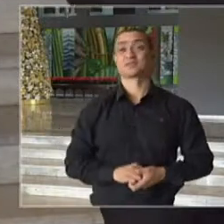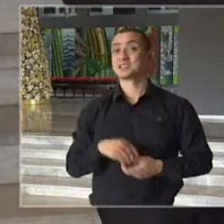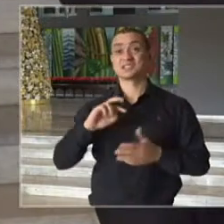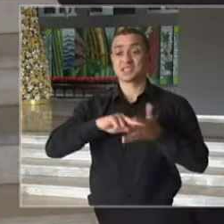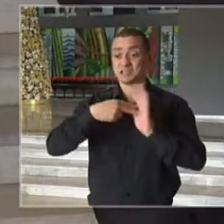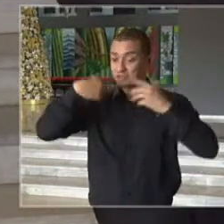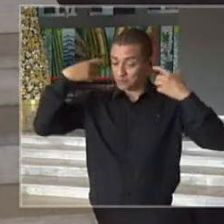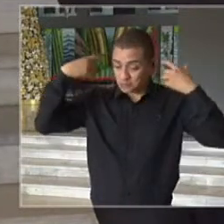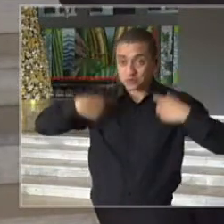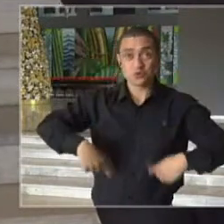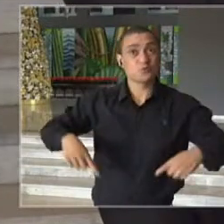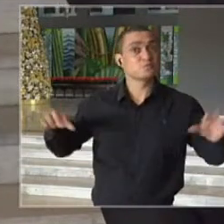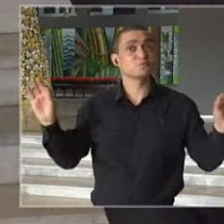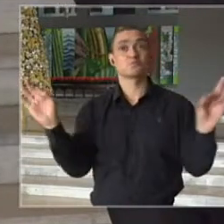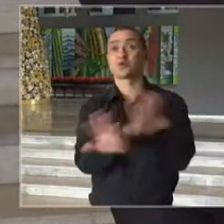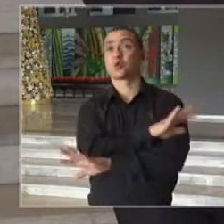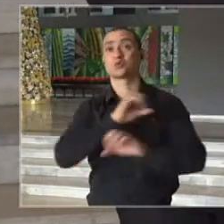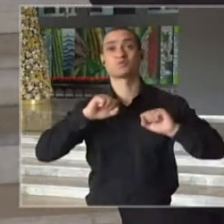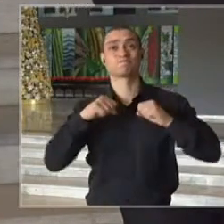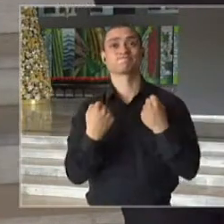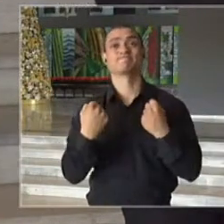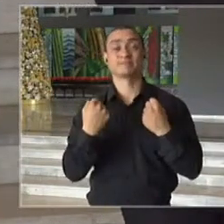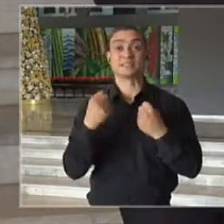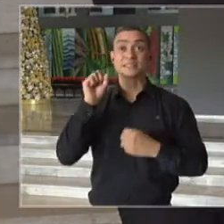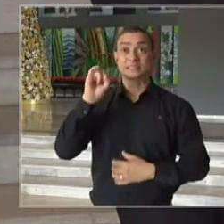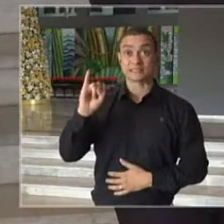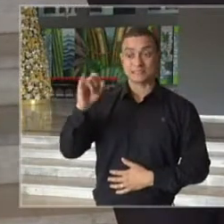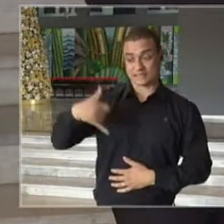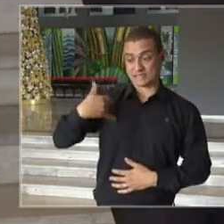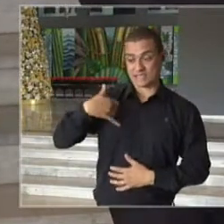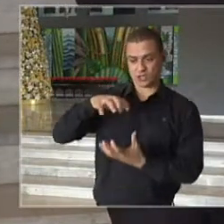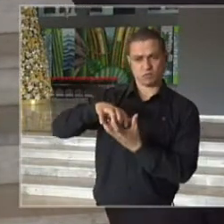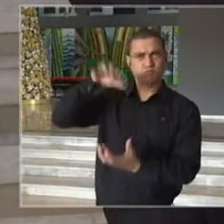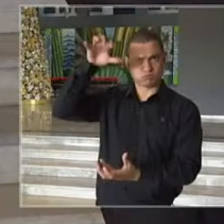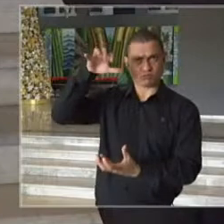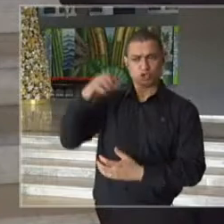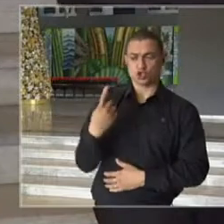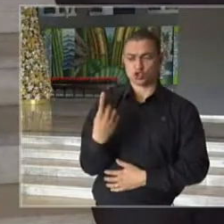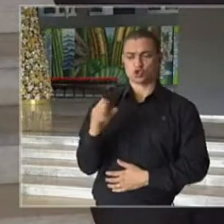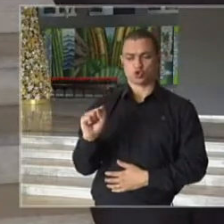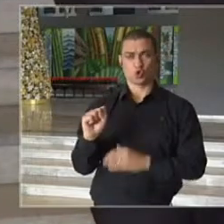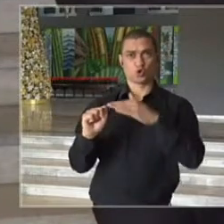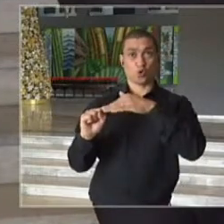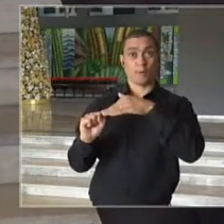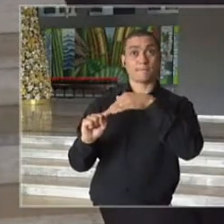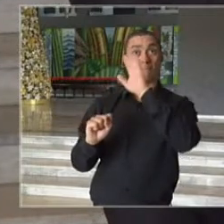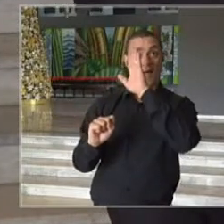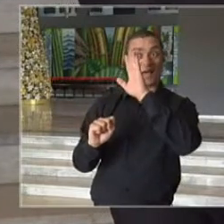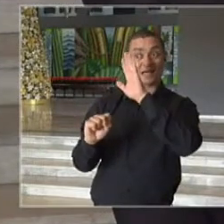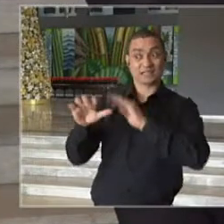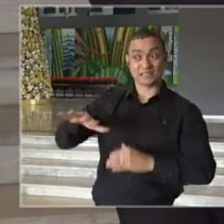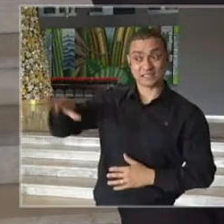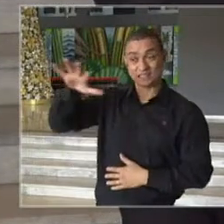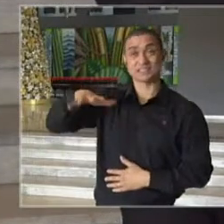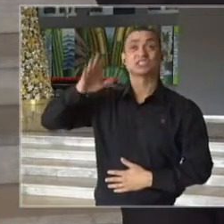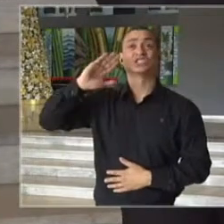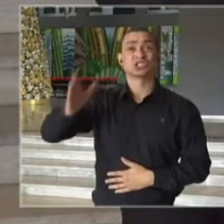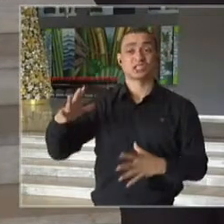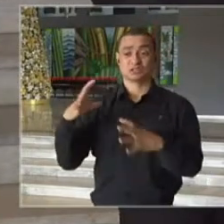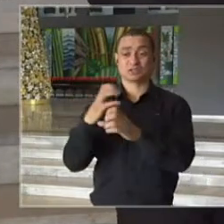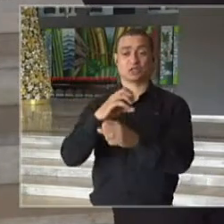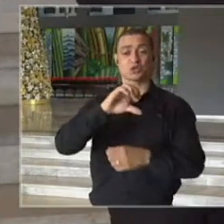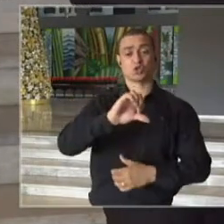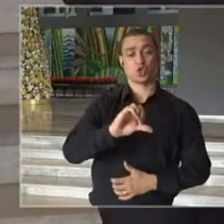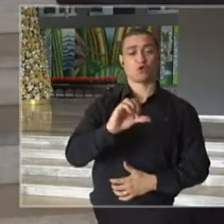completou o esquema vacinal. Se nós olharmos para a população adulta, aquela população acima de 18 anos, nós temos